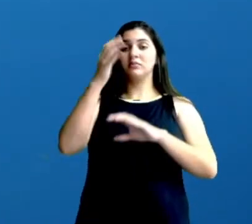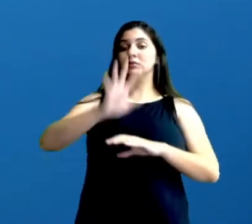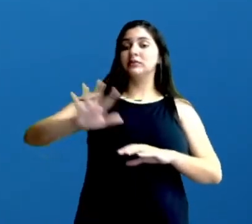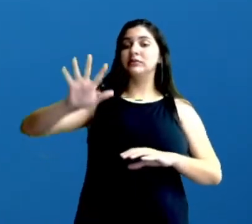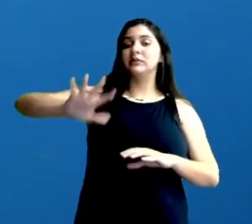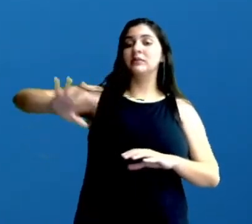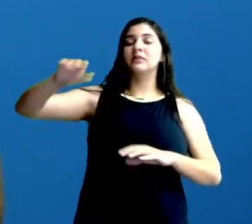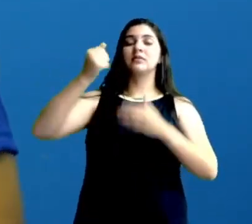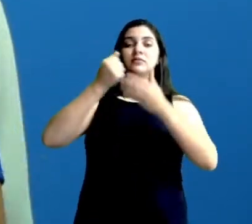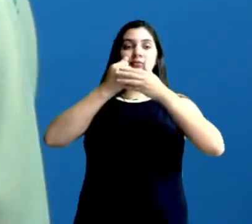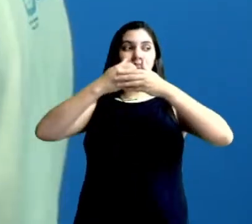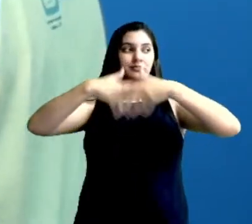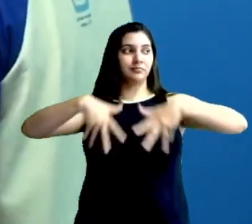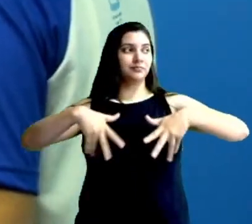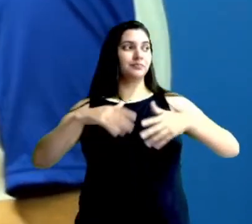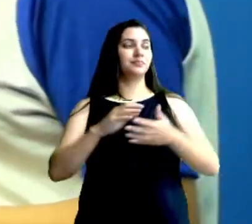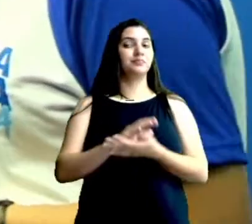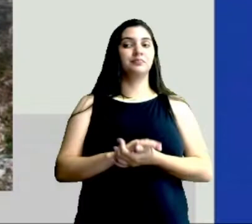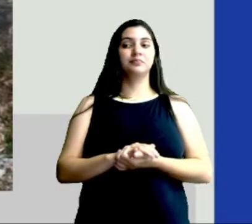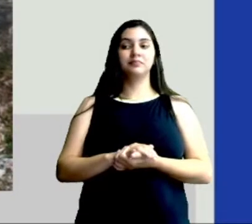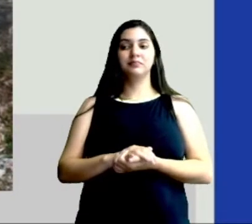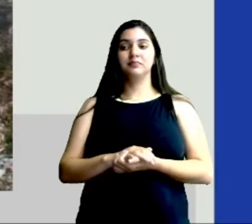paisagem natural.